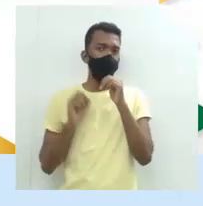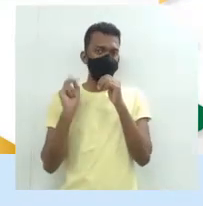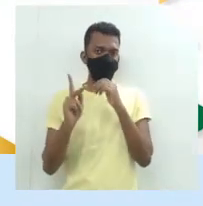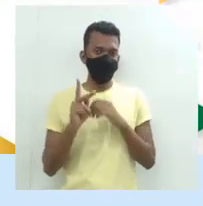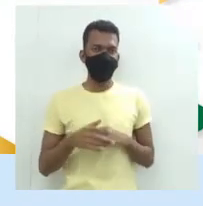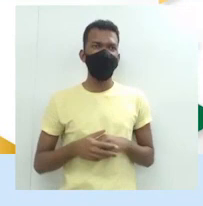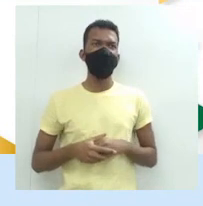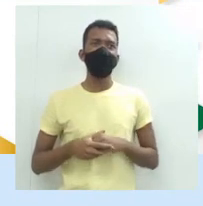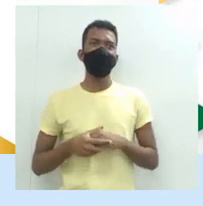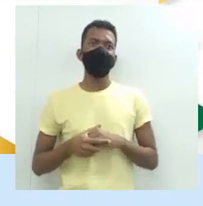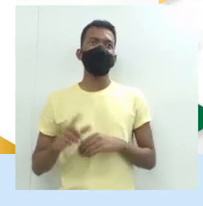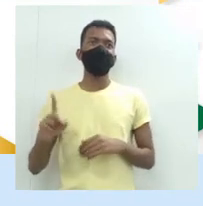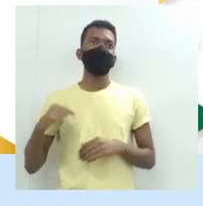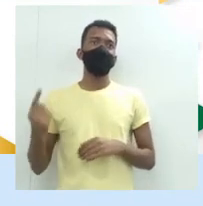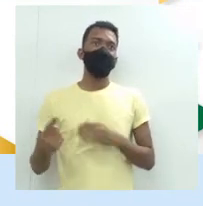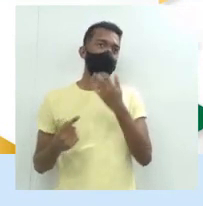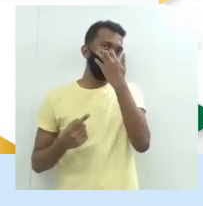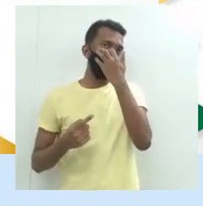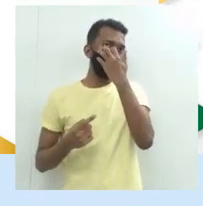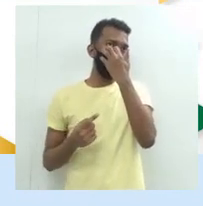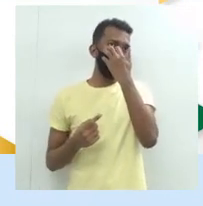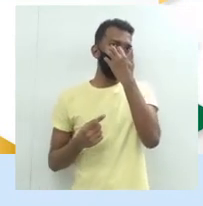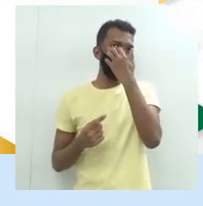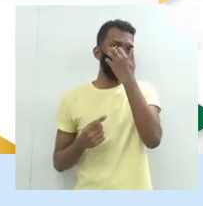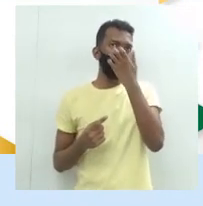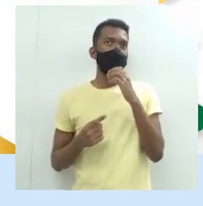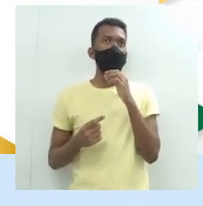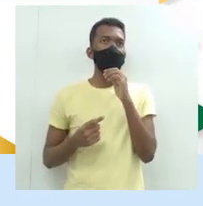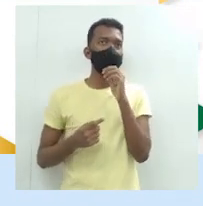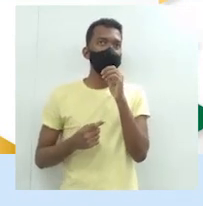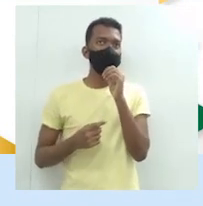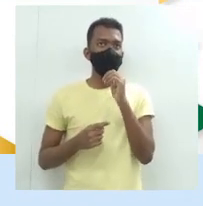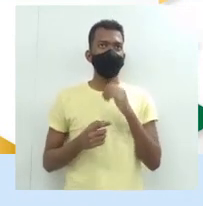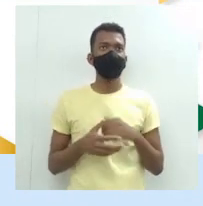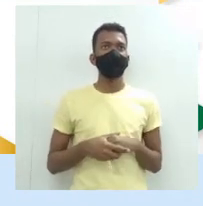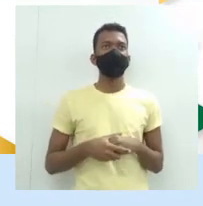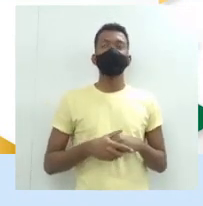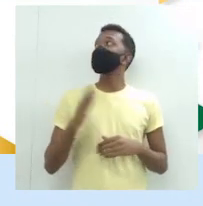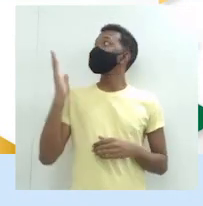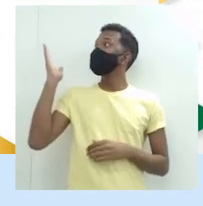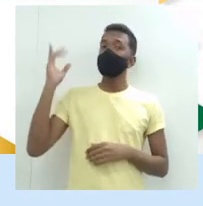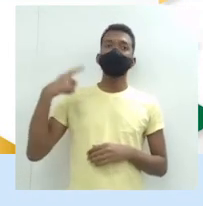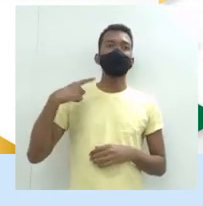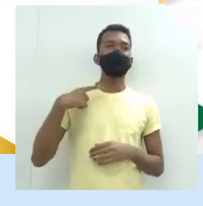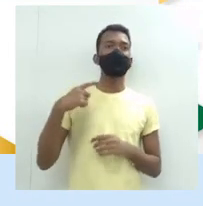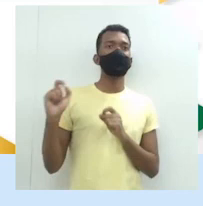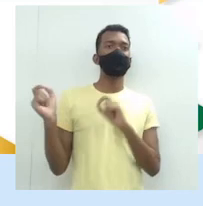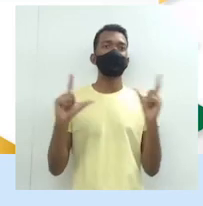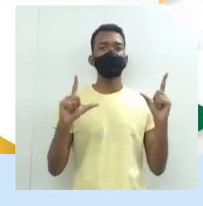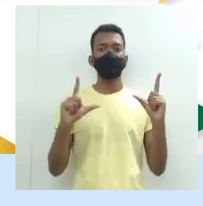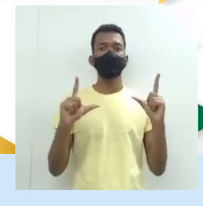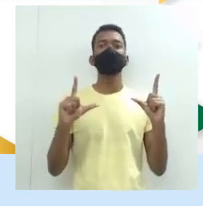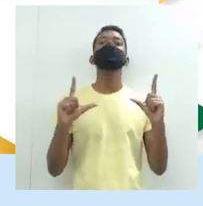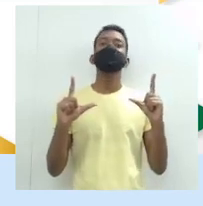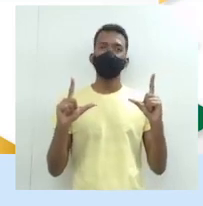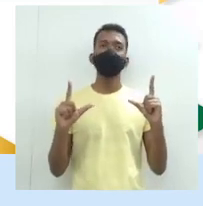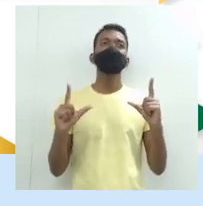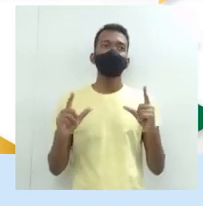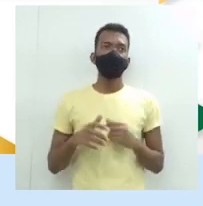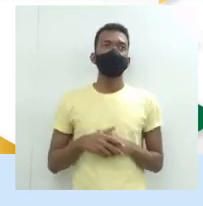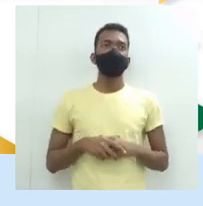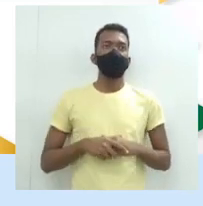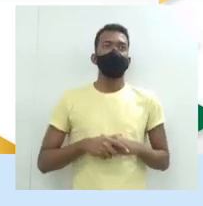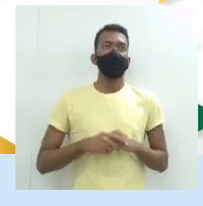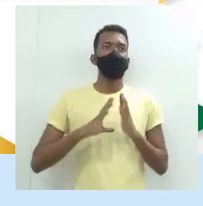Alright? Next one. Próxima tela. Aqui a gente vai para um segundo. Dentro